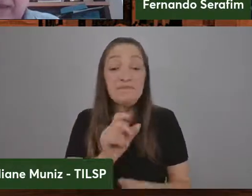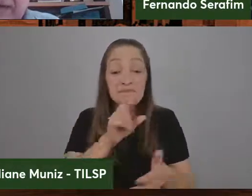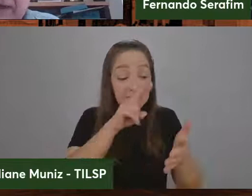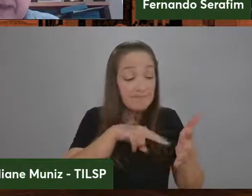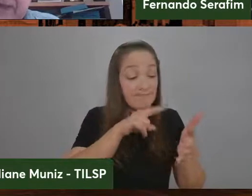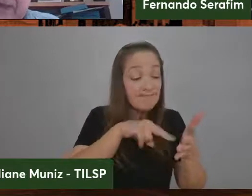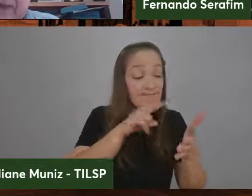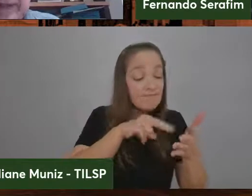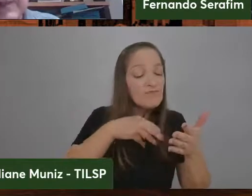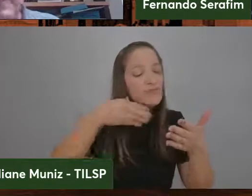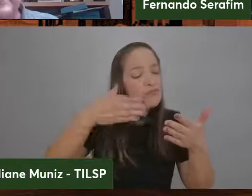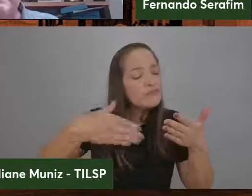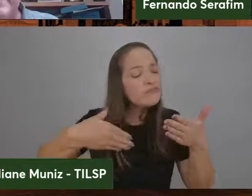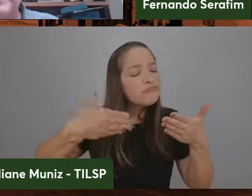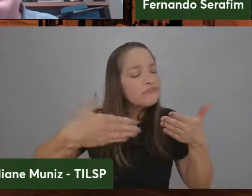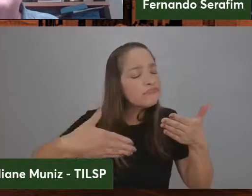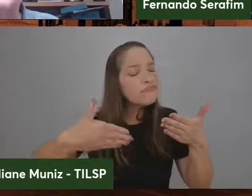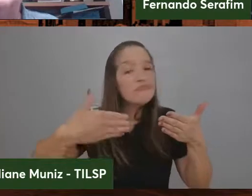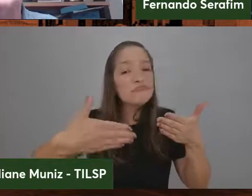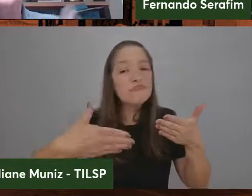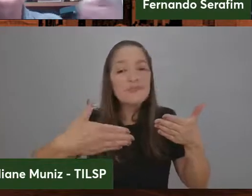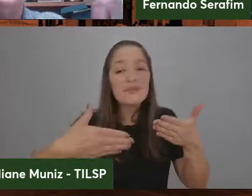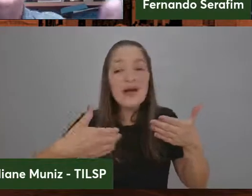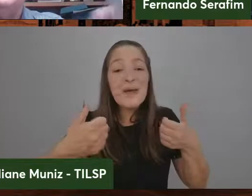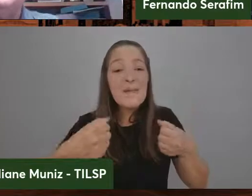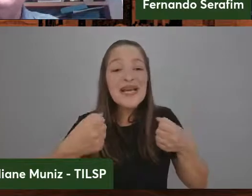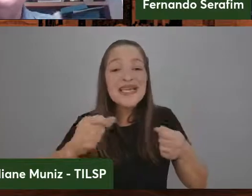que fazer o que ele chama de pacto da